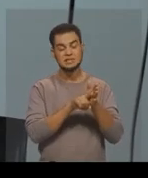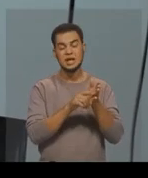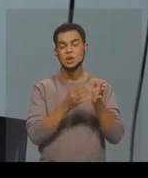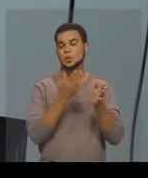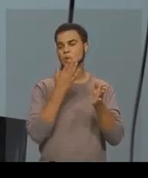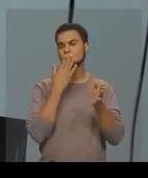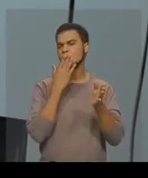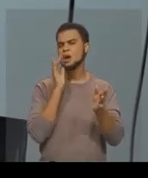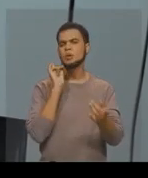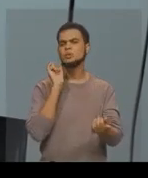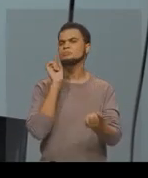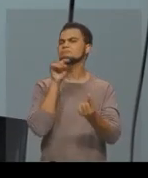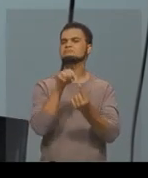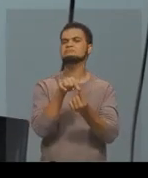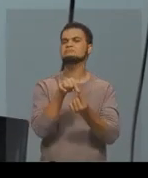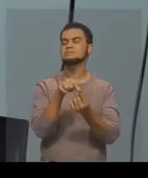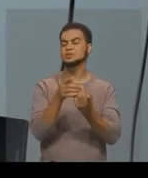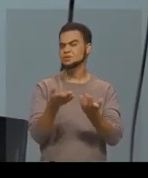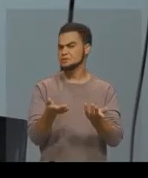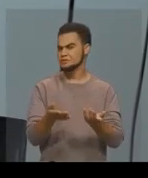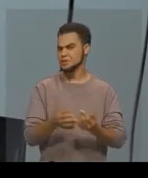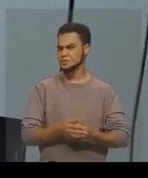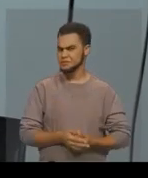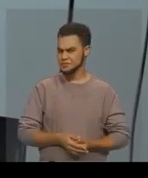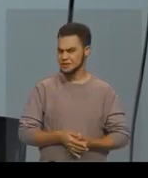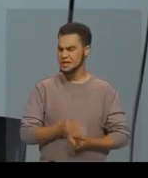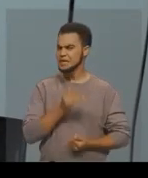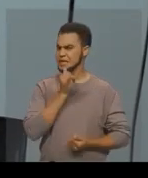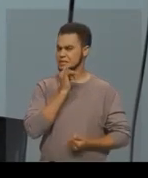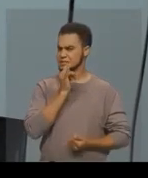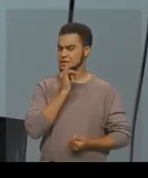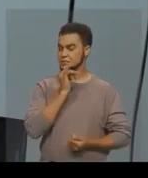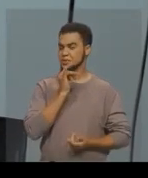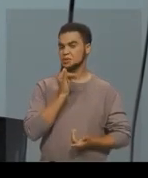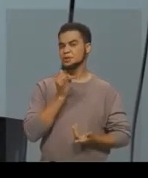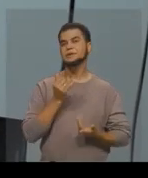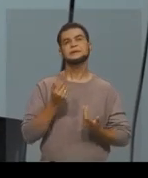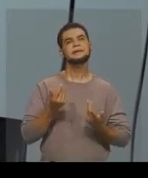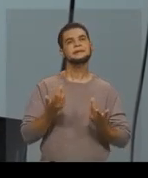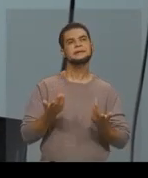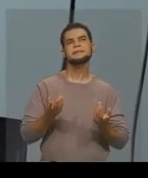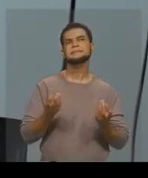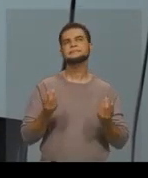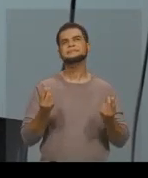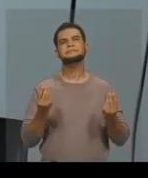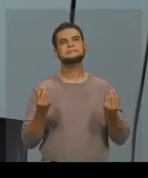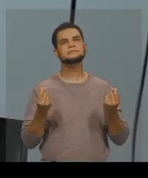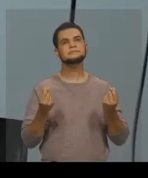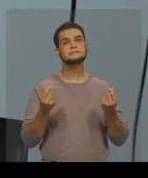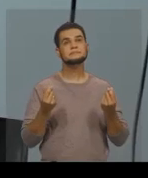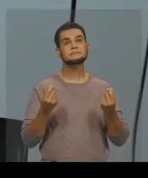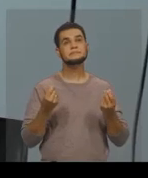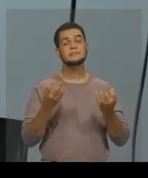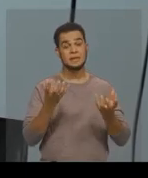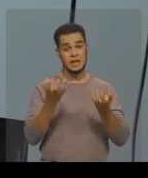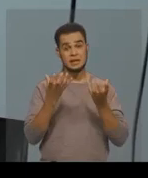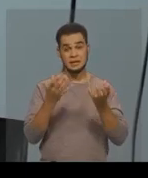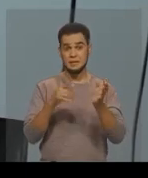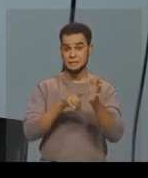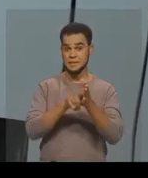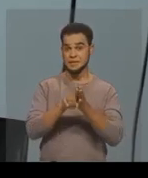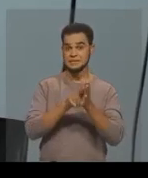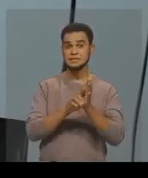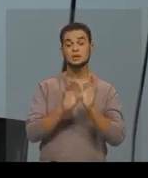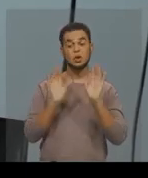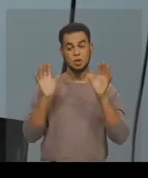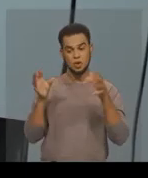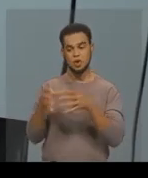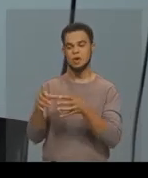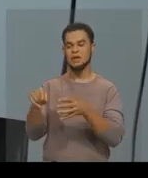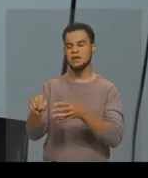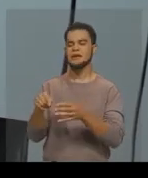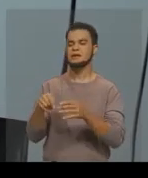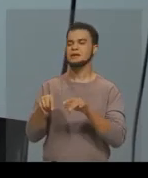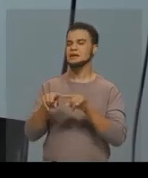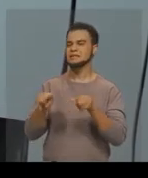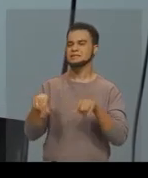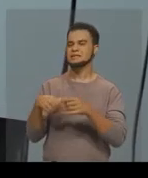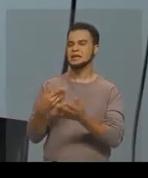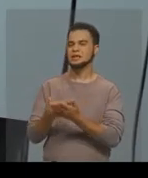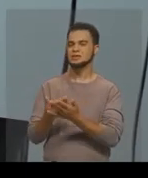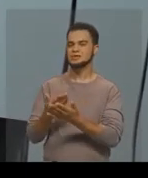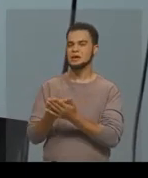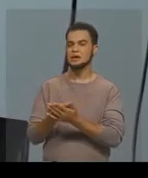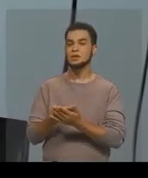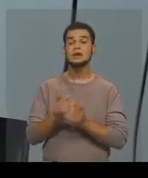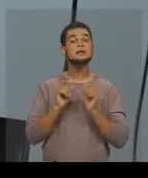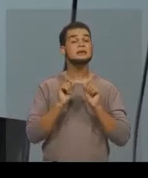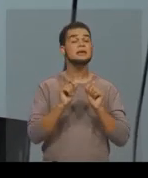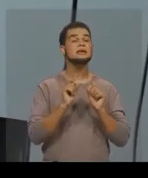está pesquisando. Por exemplo, se você falar que vai pesquisar com seus colegas de classe, quem que é meu público-alvo? É para quem você